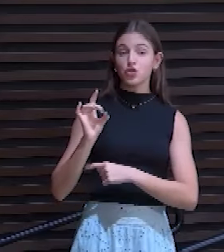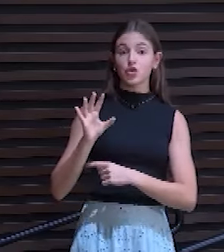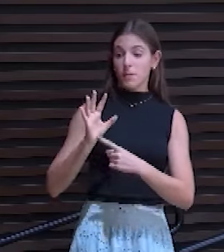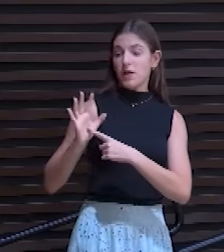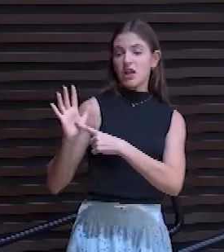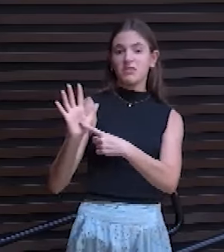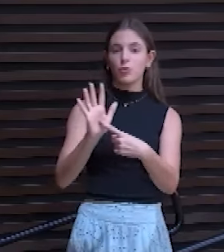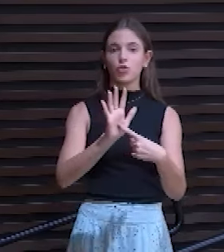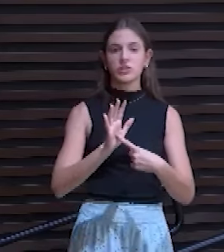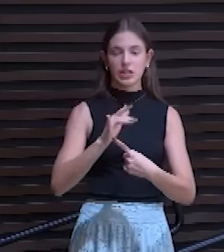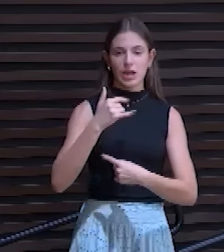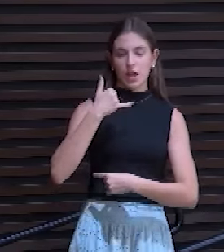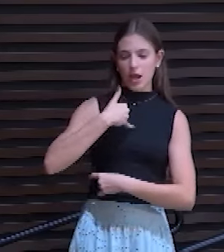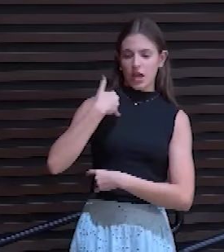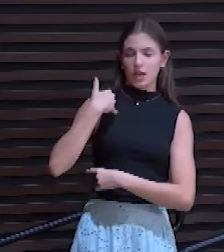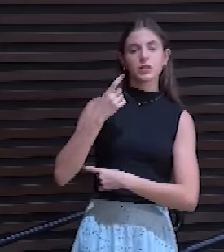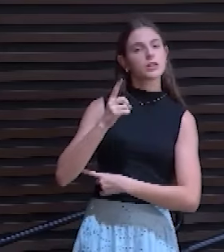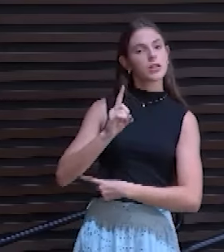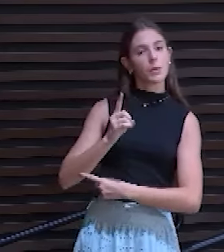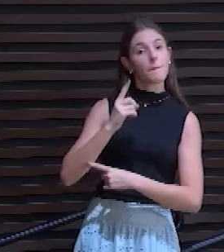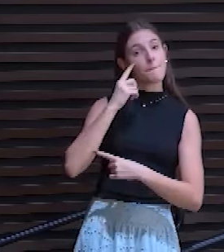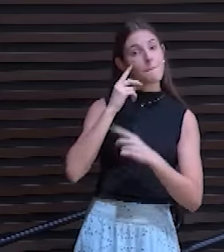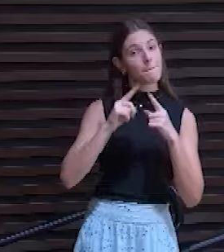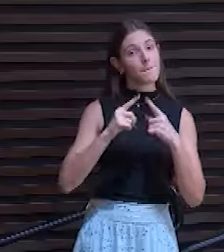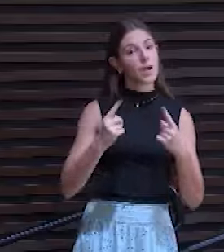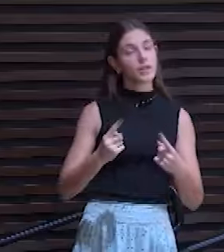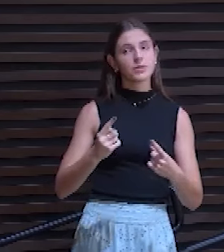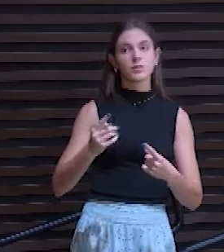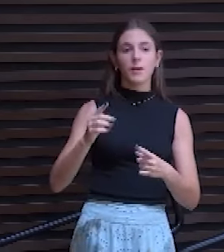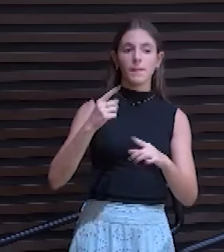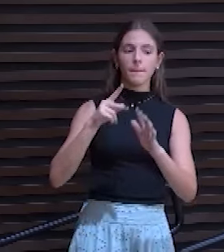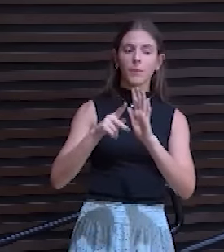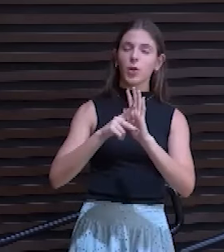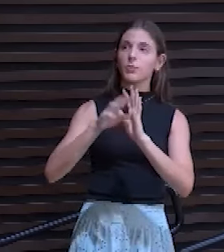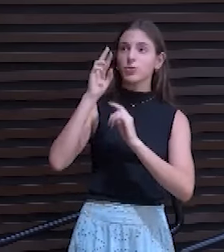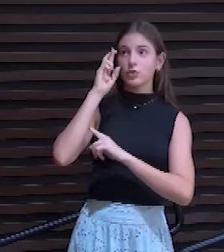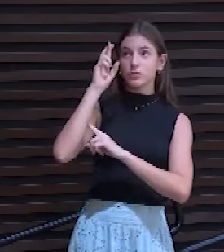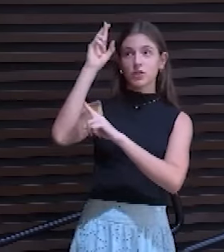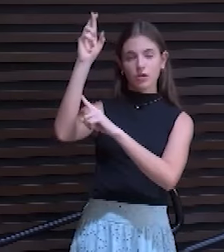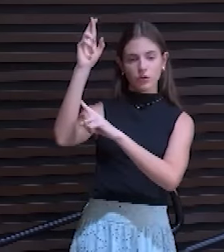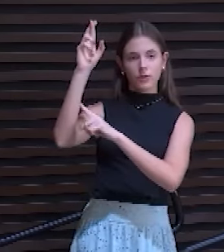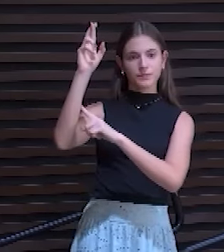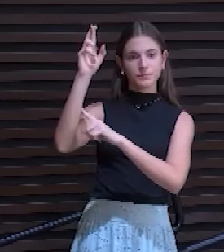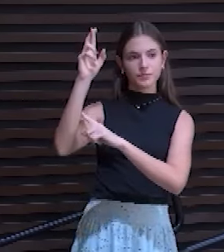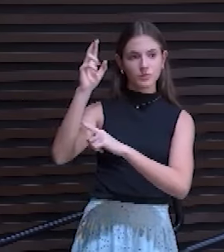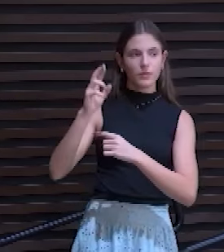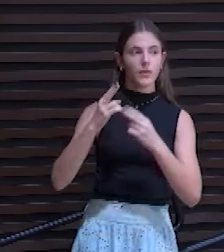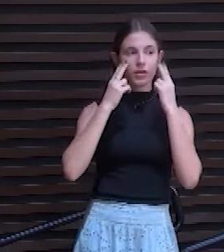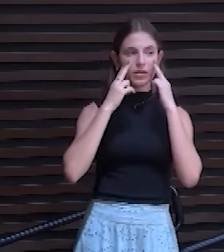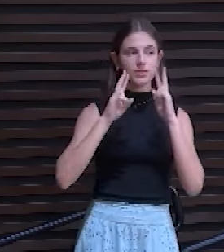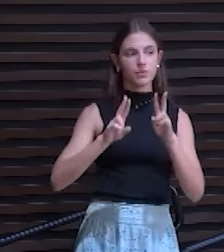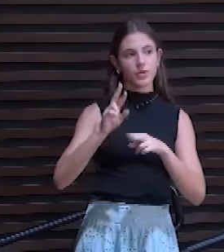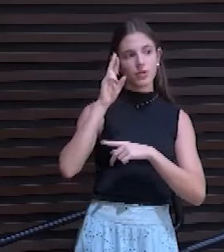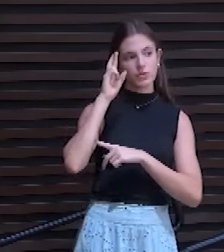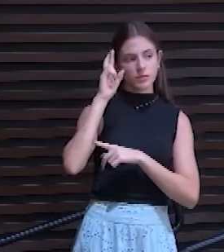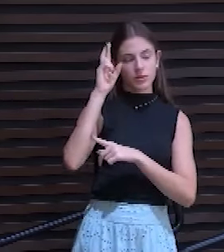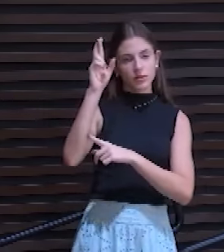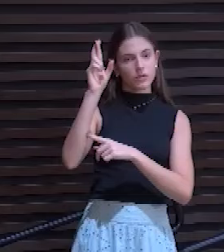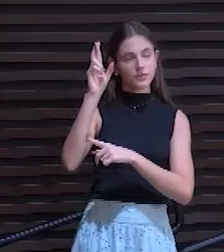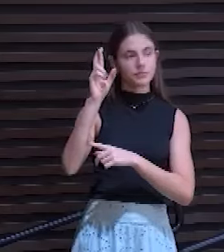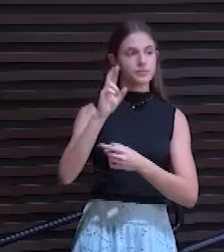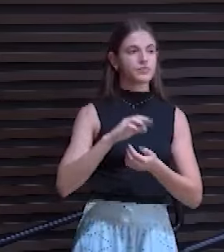troféus do Salvador a quem buscam servir. Não são meus troféus, são os troféus do Senhor.